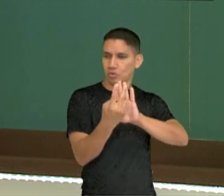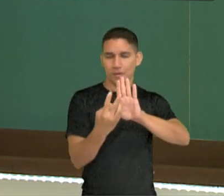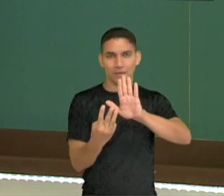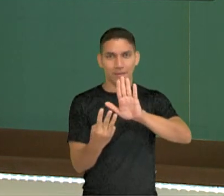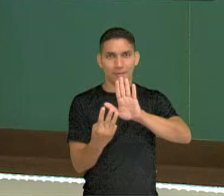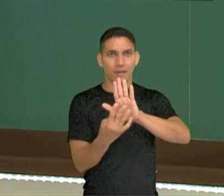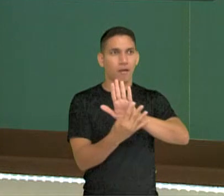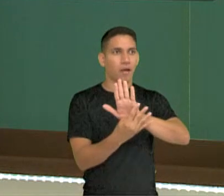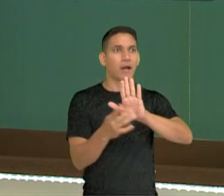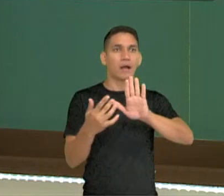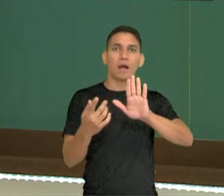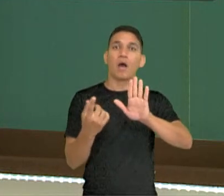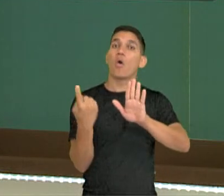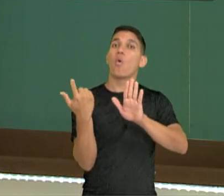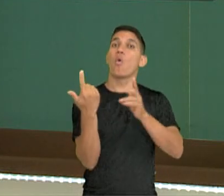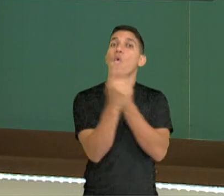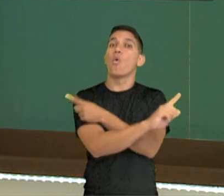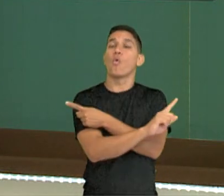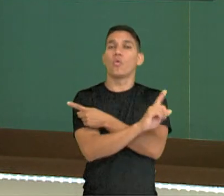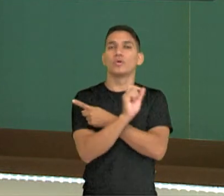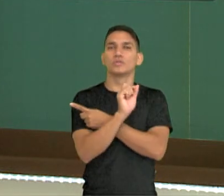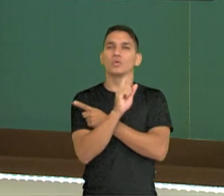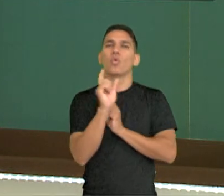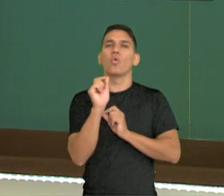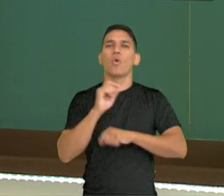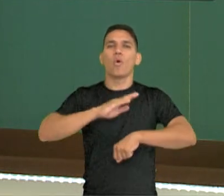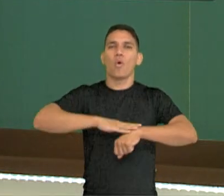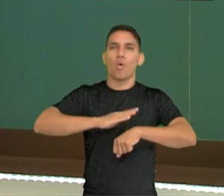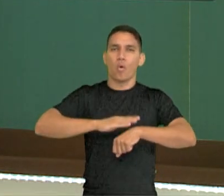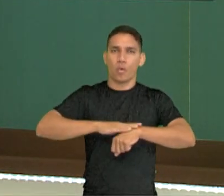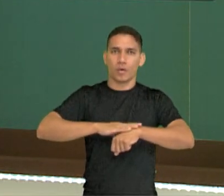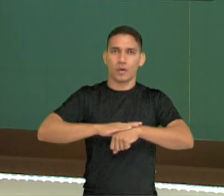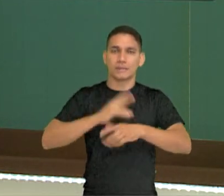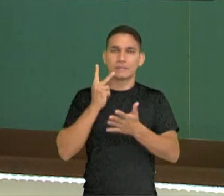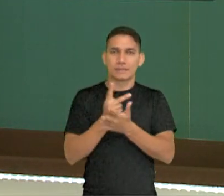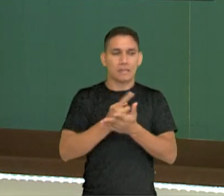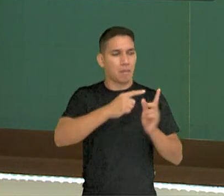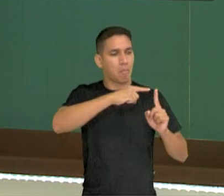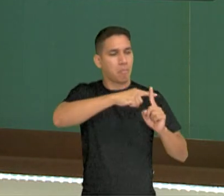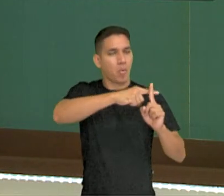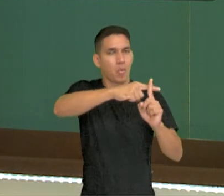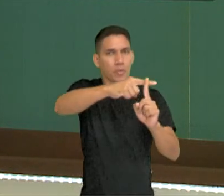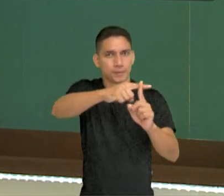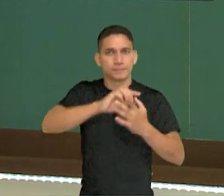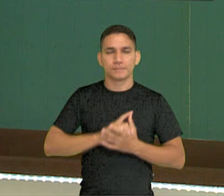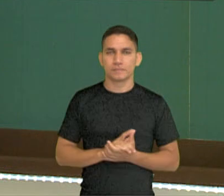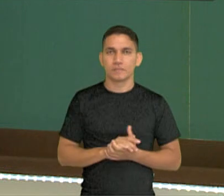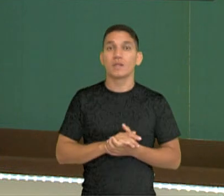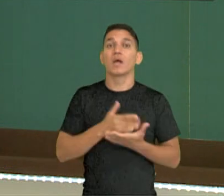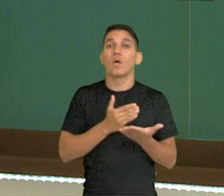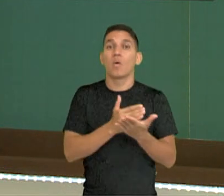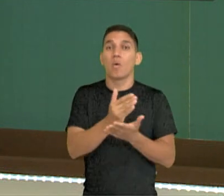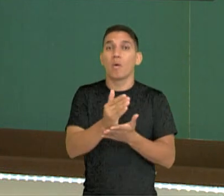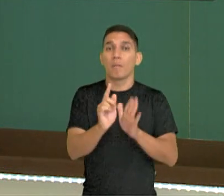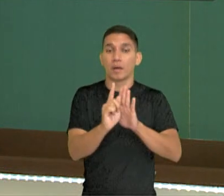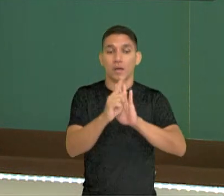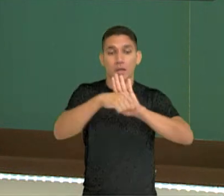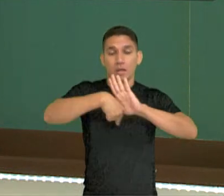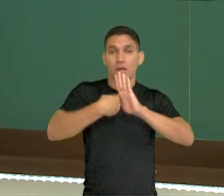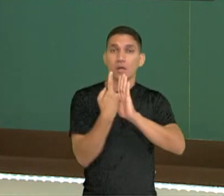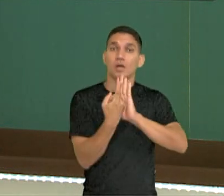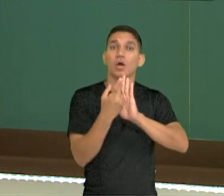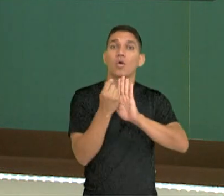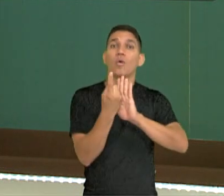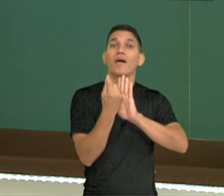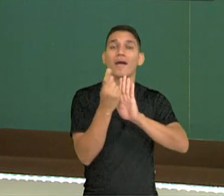sentido anti-horário para serem ângulos positivos. A origem dessa circunferência coincide com a origem do